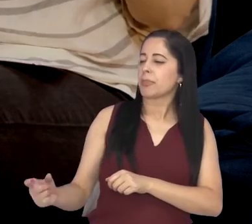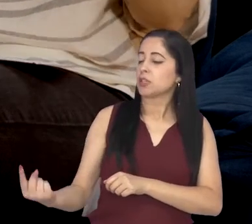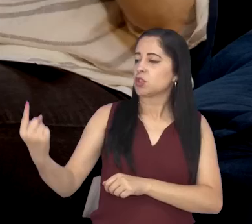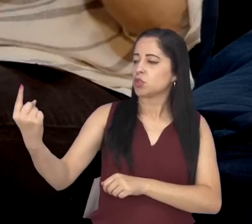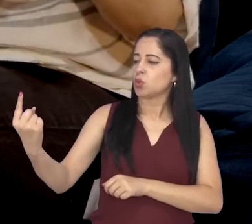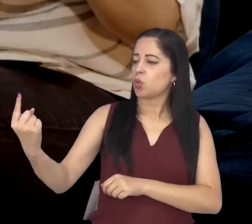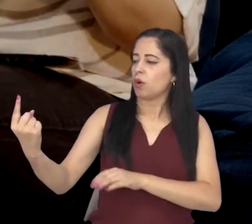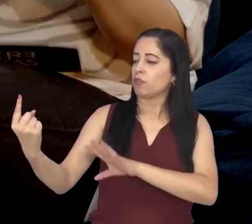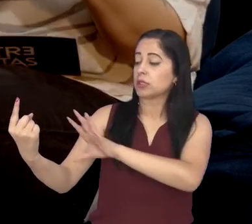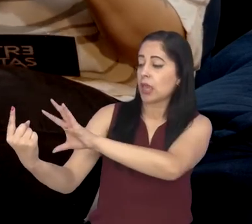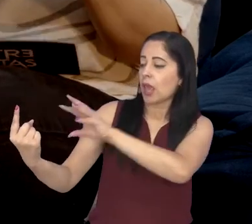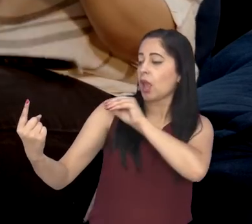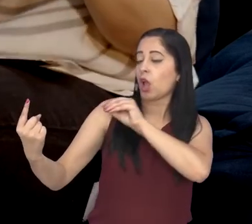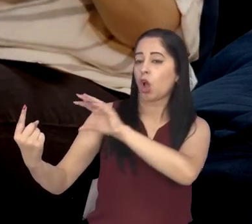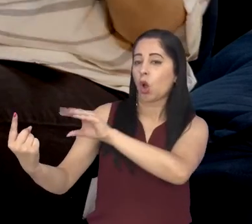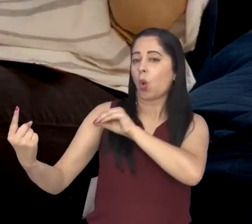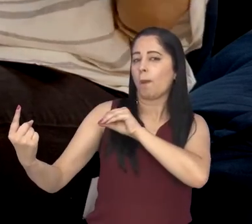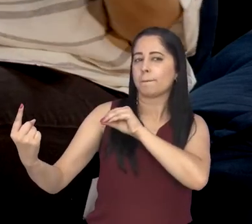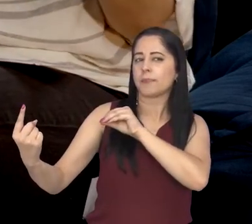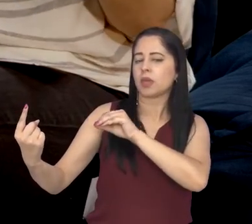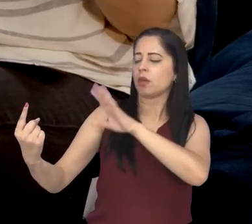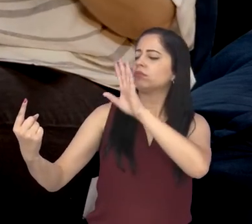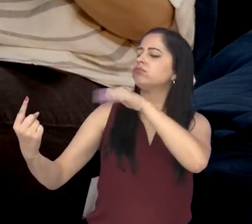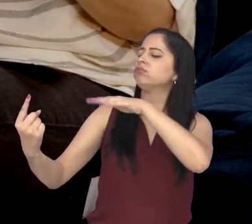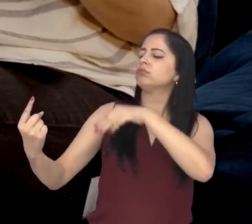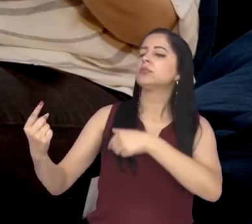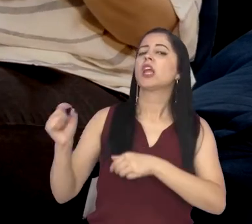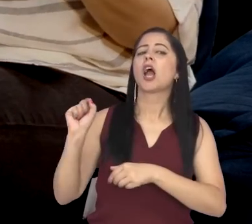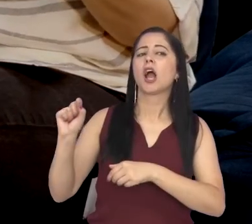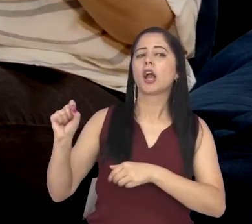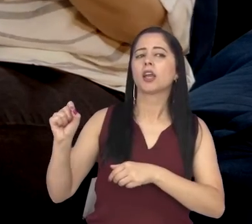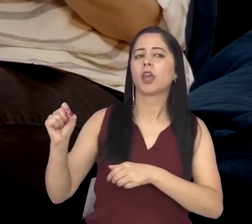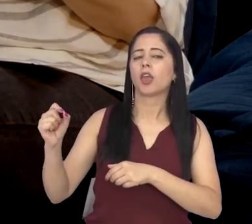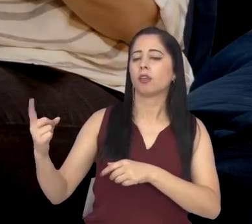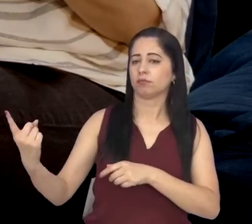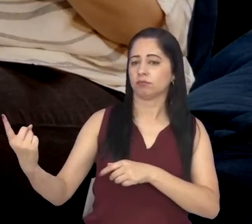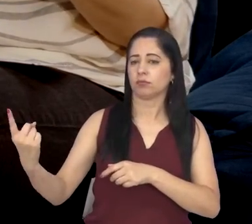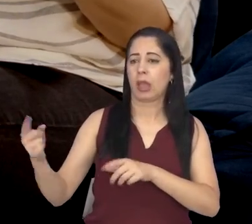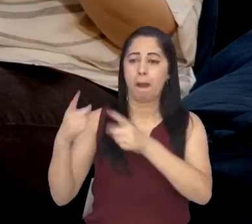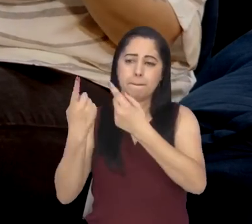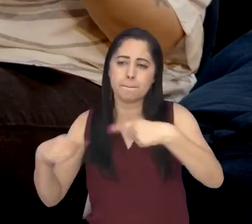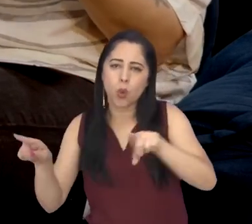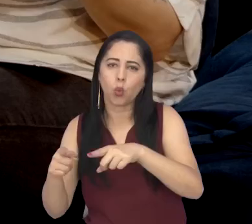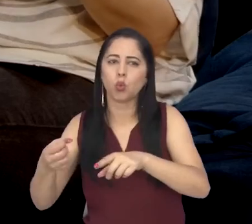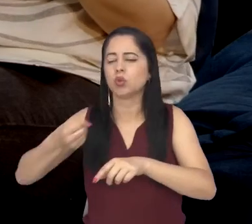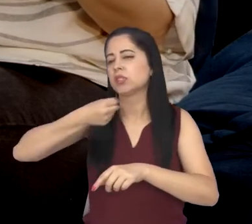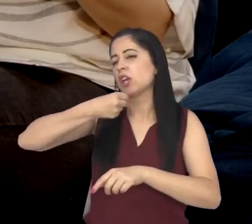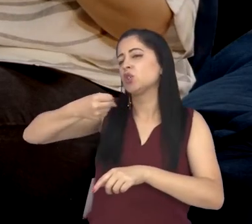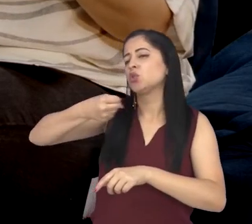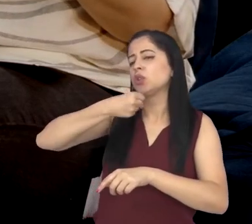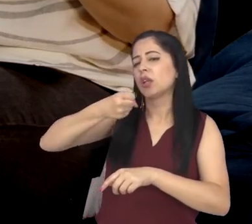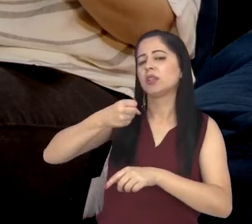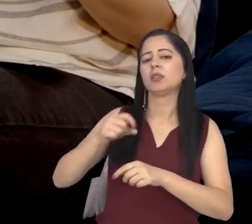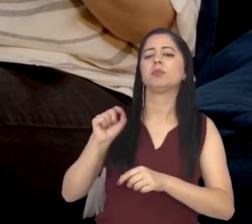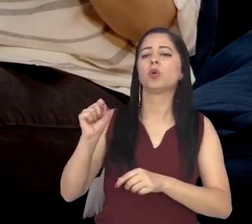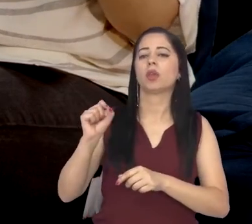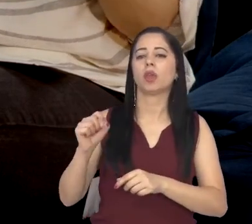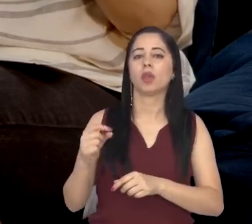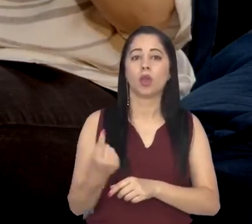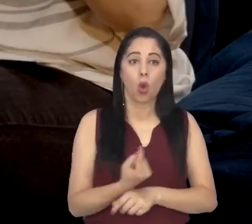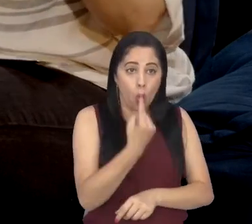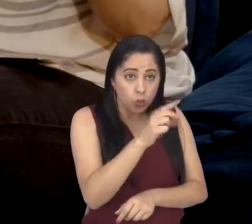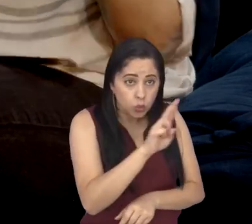se sente mais se conecta com o seu pensamento, né? Seja na música, ou seja no jornalismo. O nome, você